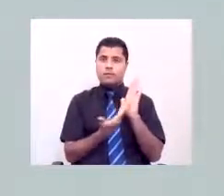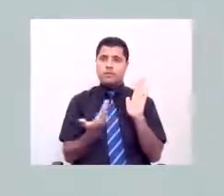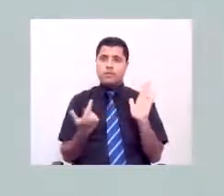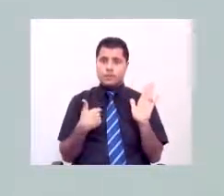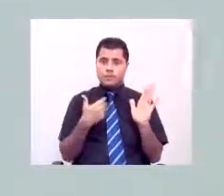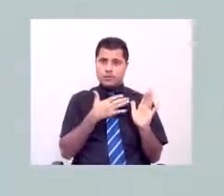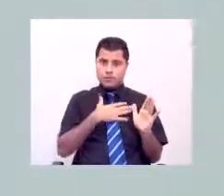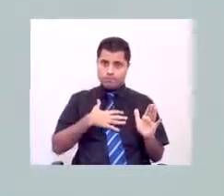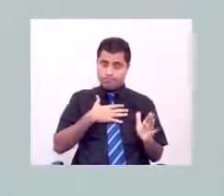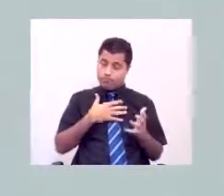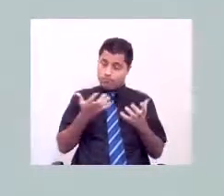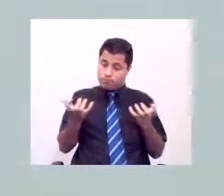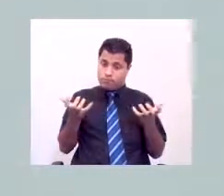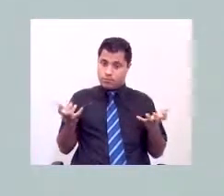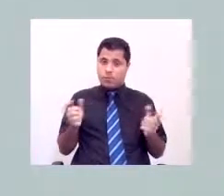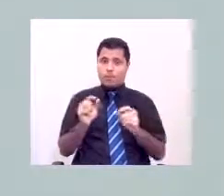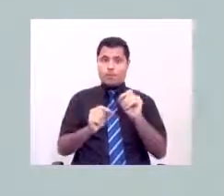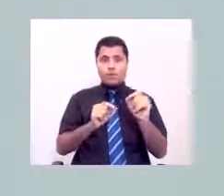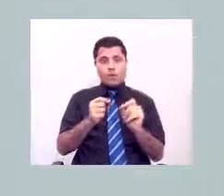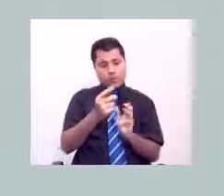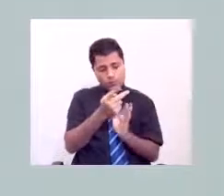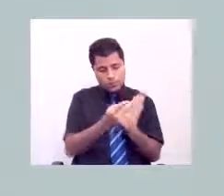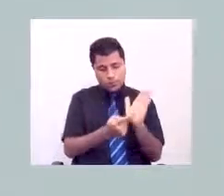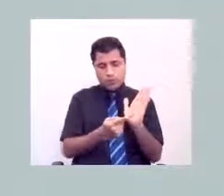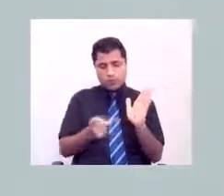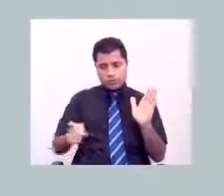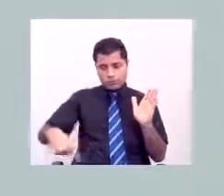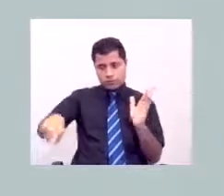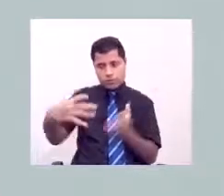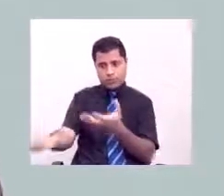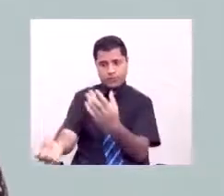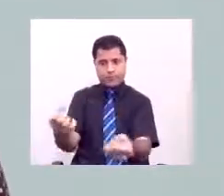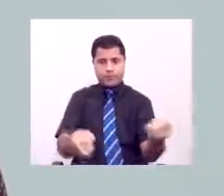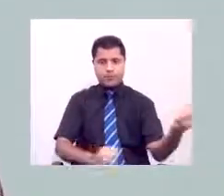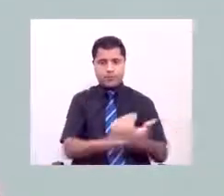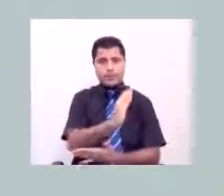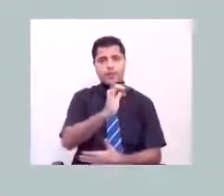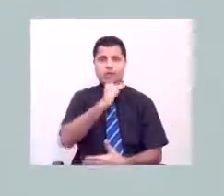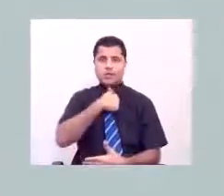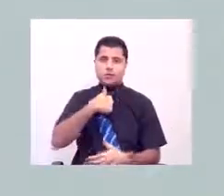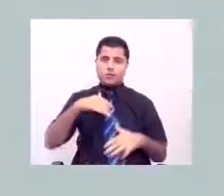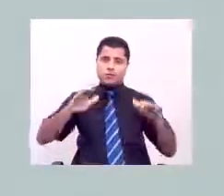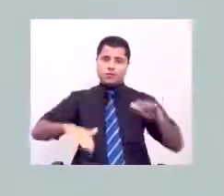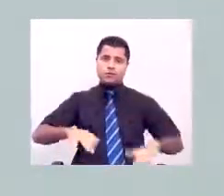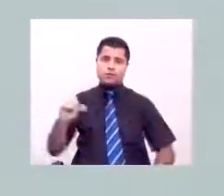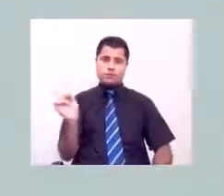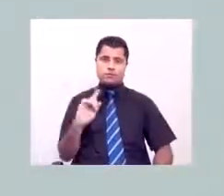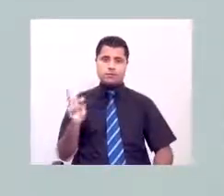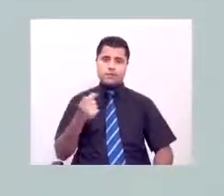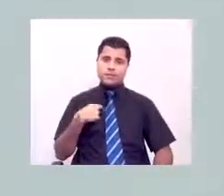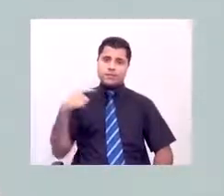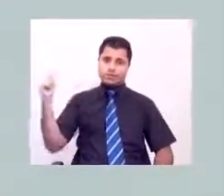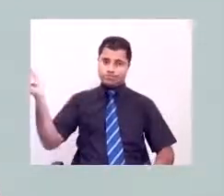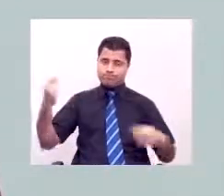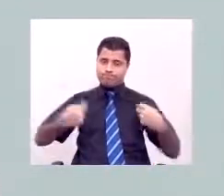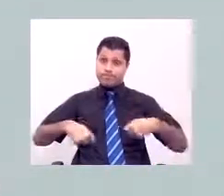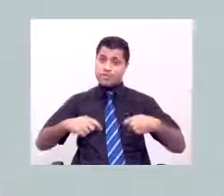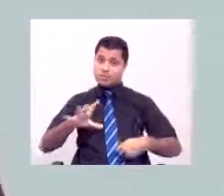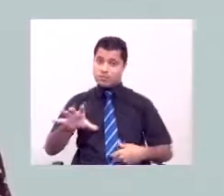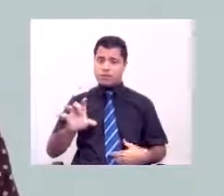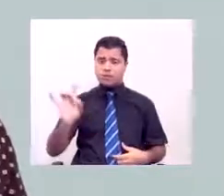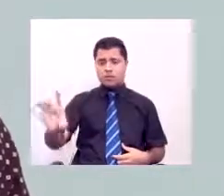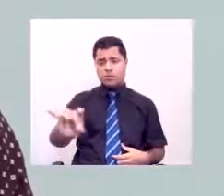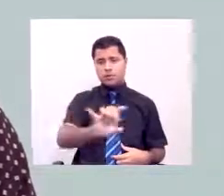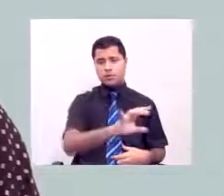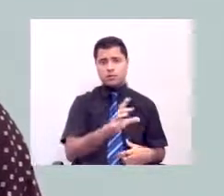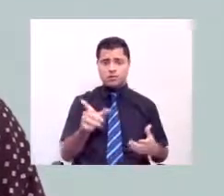Gostaria que o projeto fosse aprovado, e infelizmente eu não vou poder ficar aqui para a votação, mas que cada um e cada